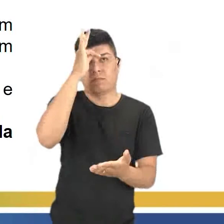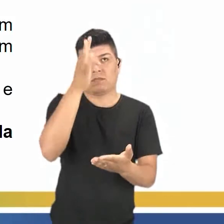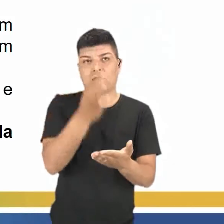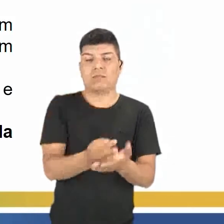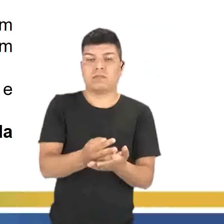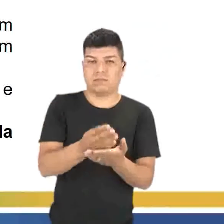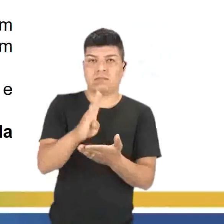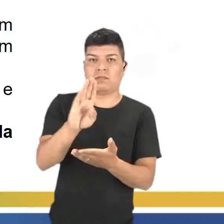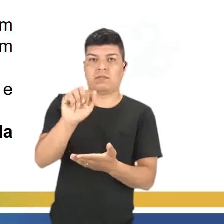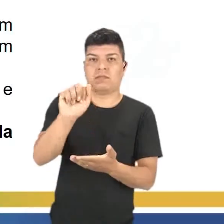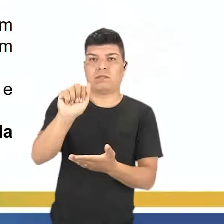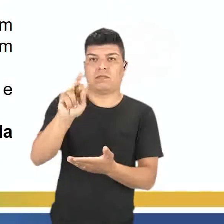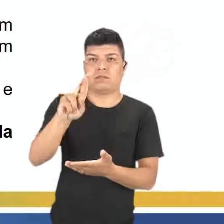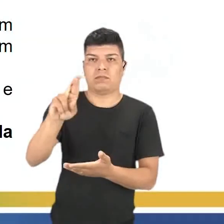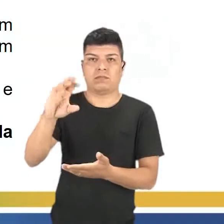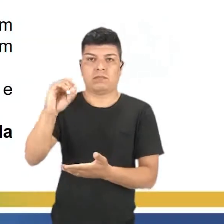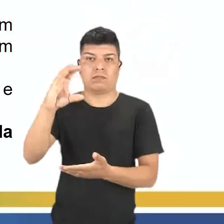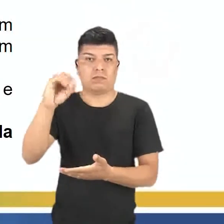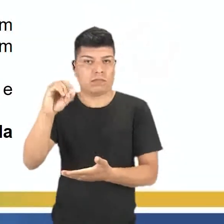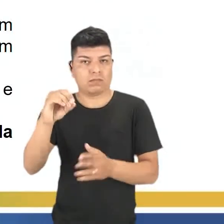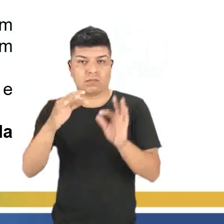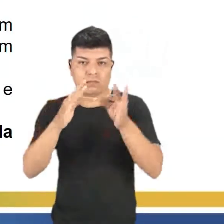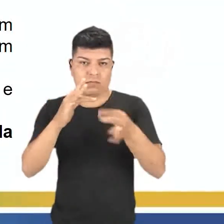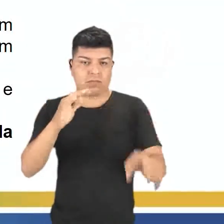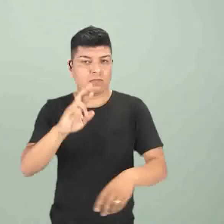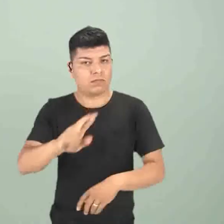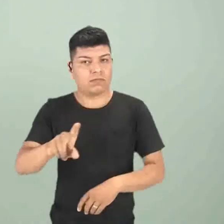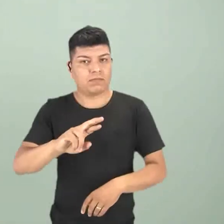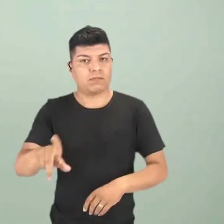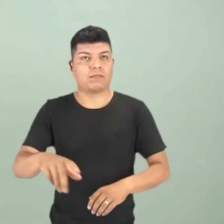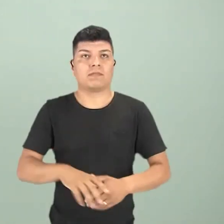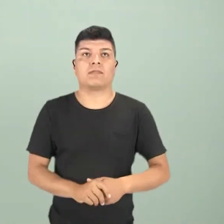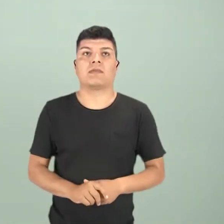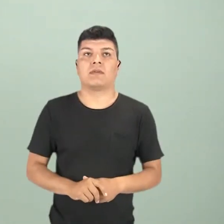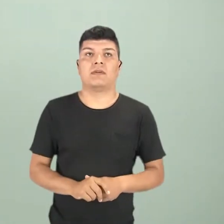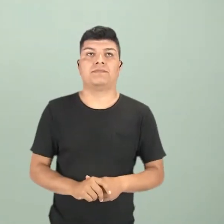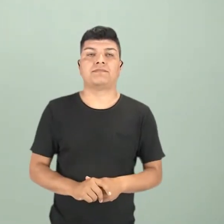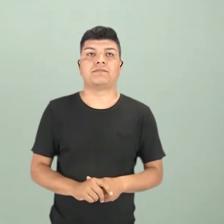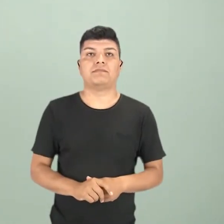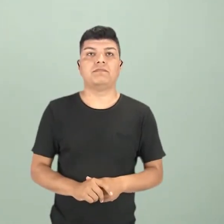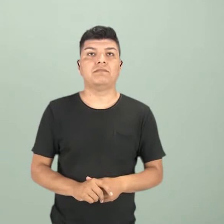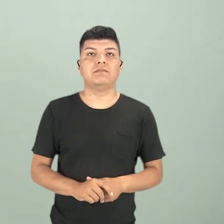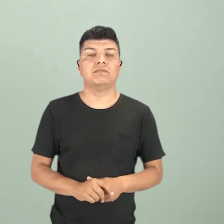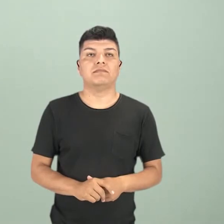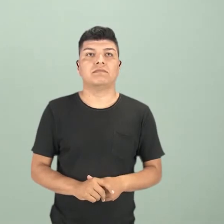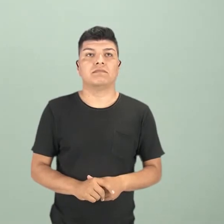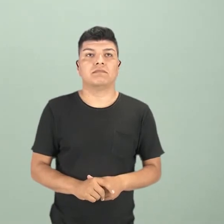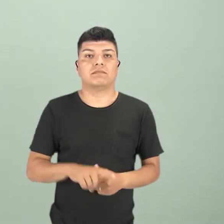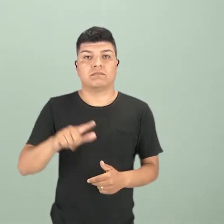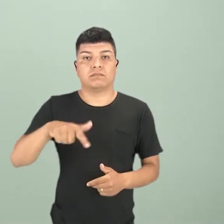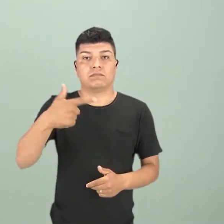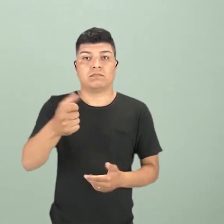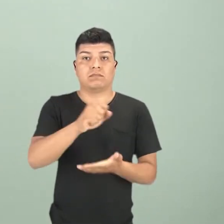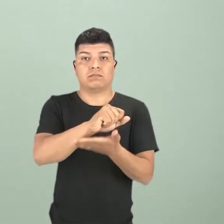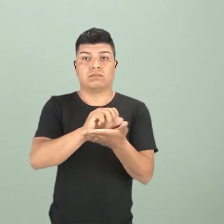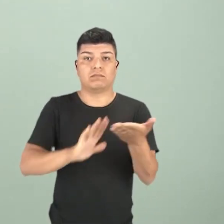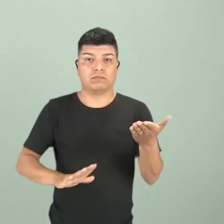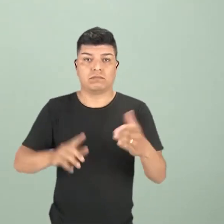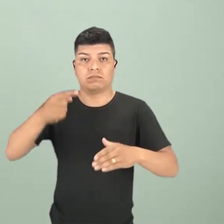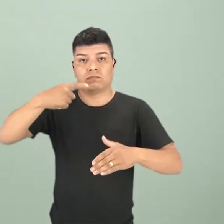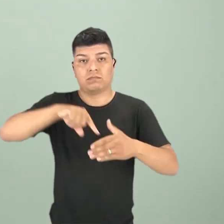vinculada à expressão da fé. Isso é lá para o barroco, não é para o arcadismo, tá bom? Outra